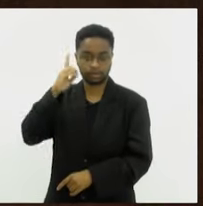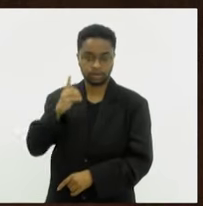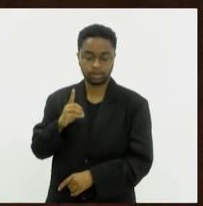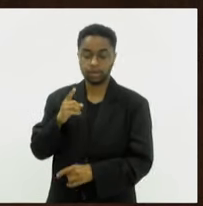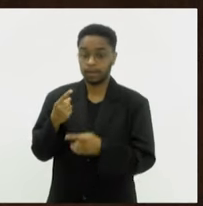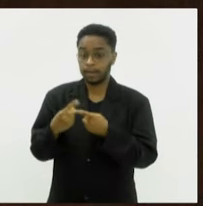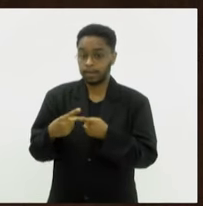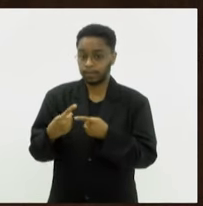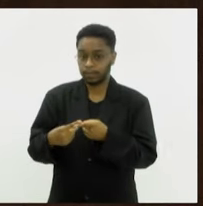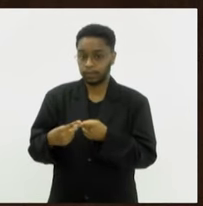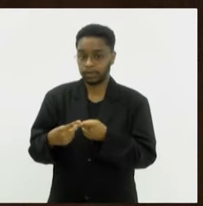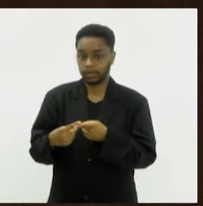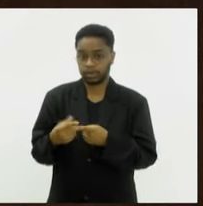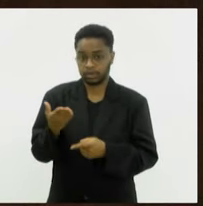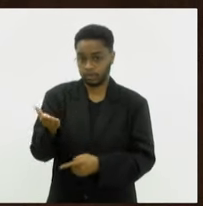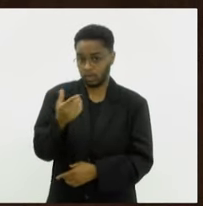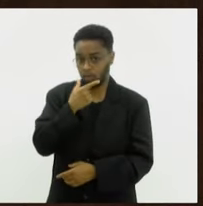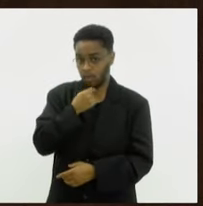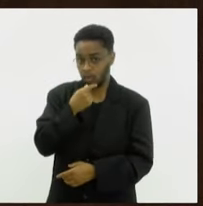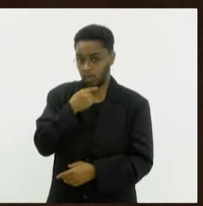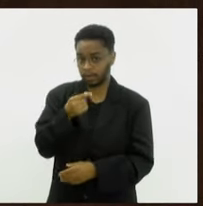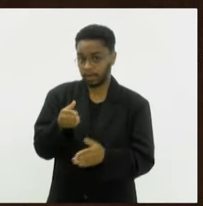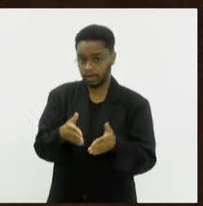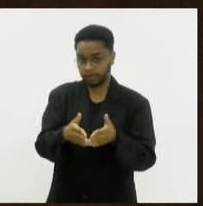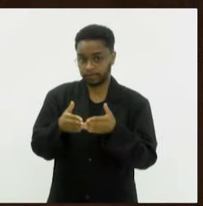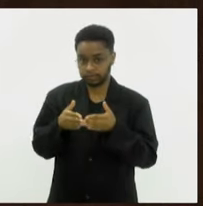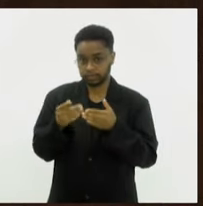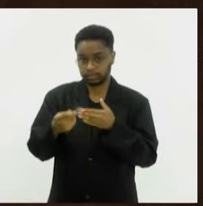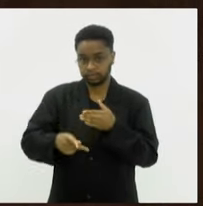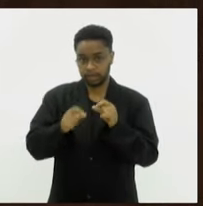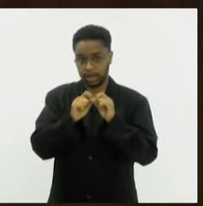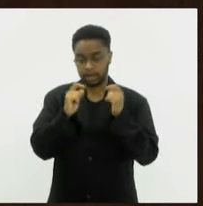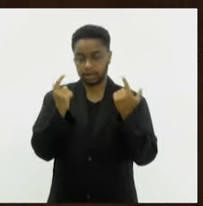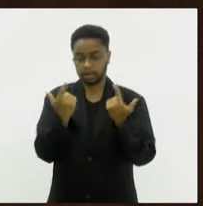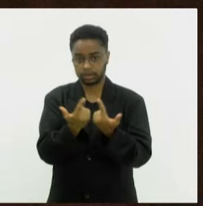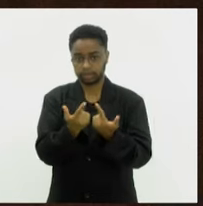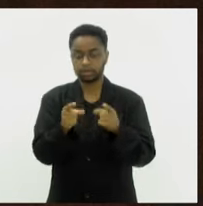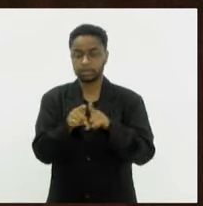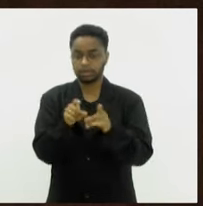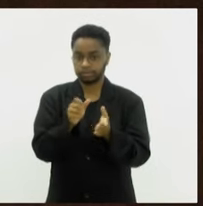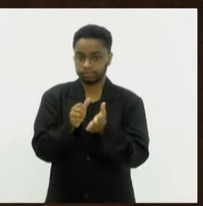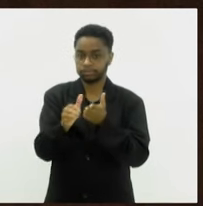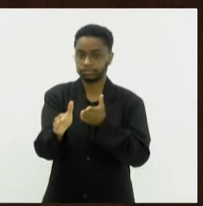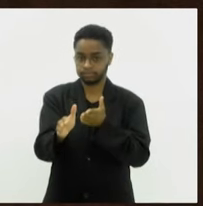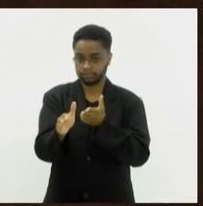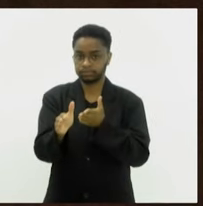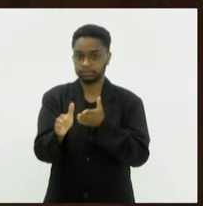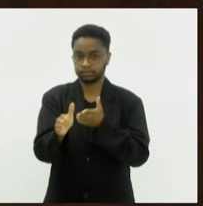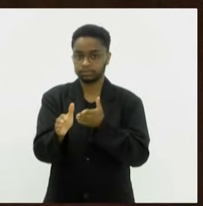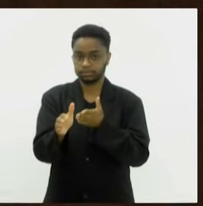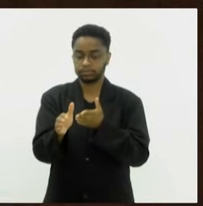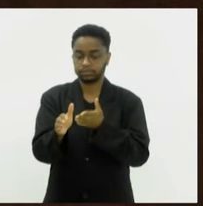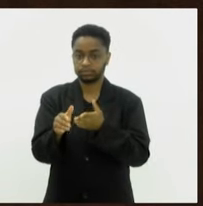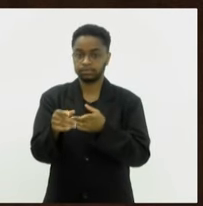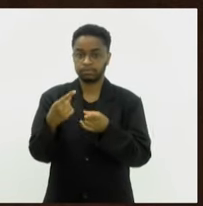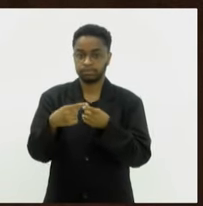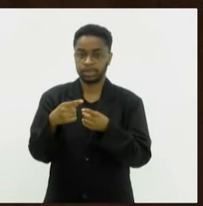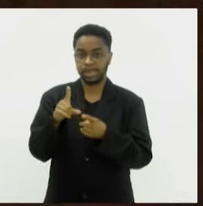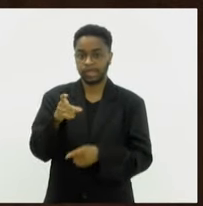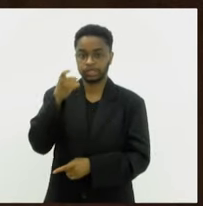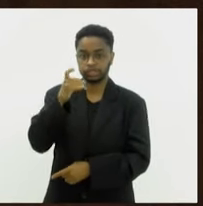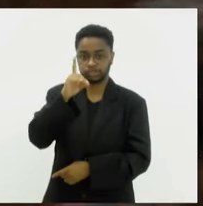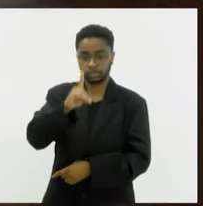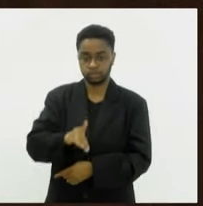porque esse cara acabou sendo afastado da Assembleia e demitido de diretor da Escola de